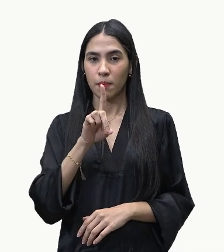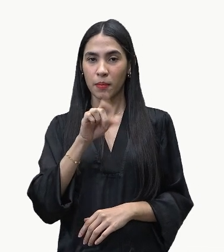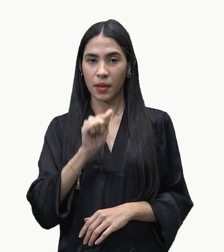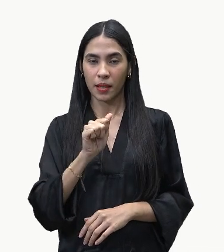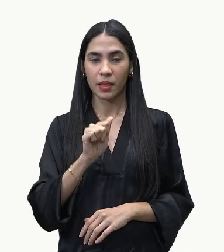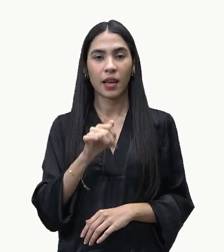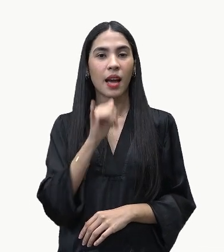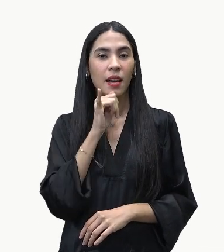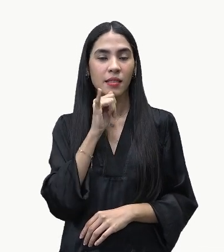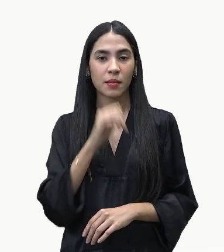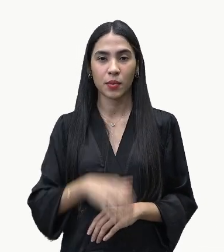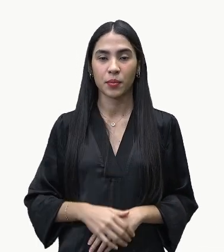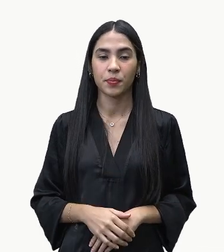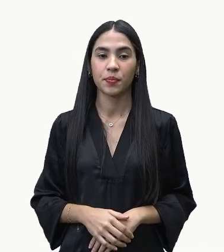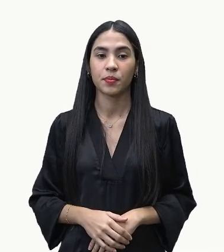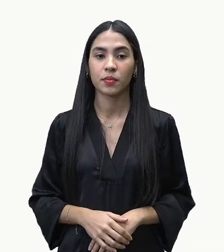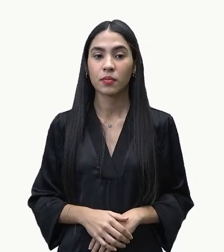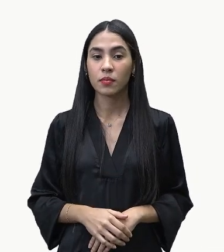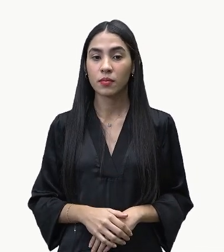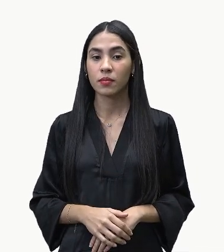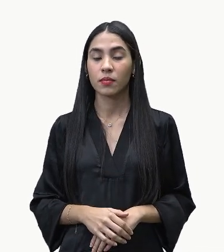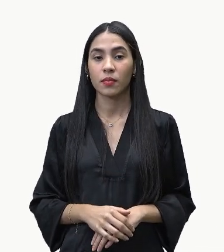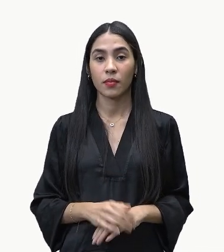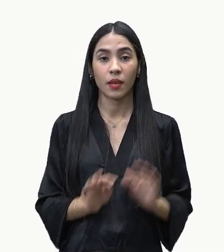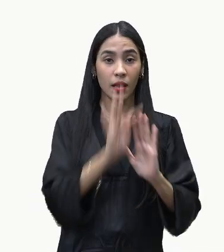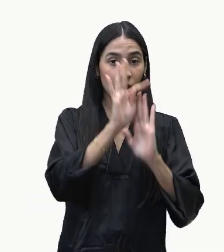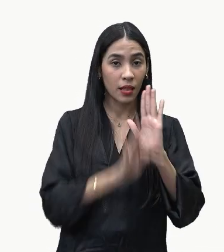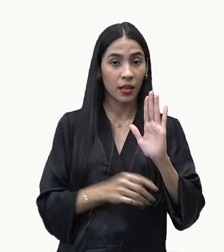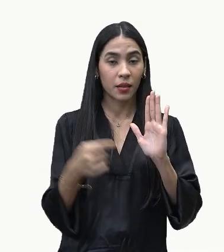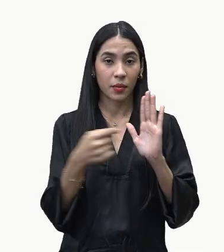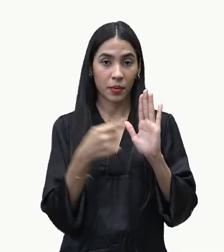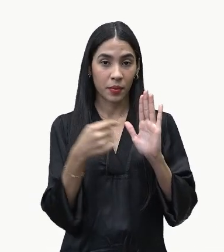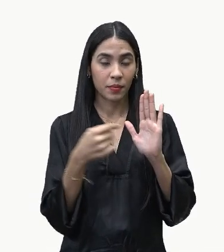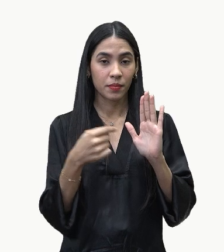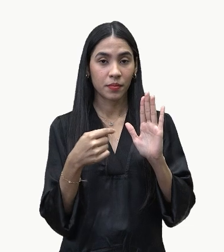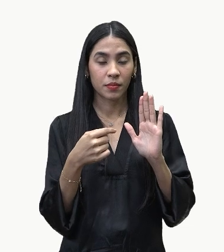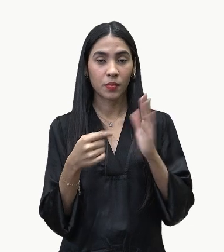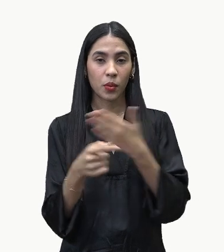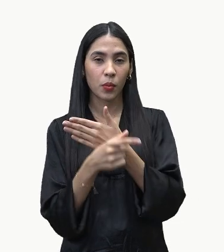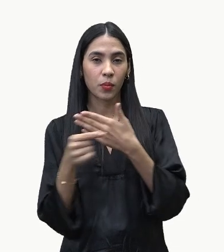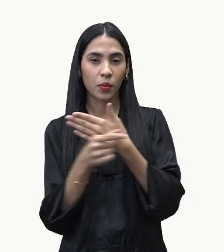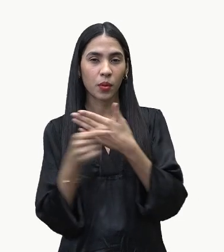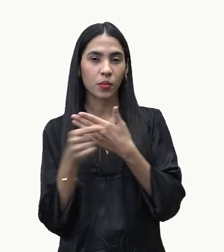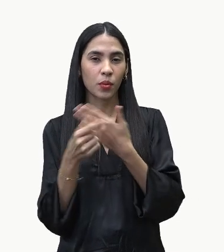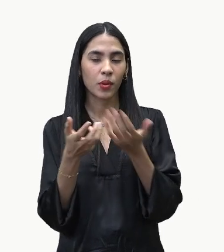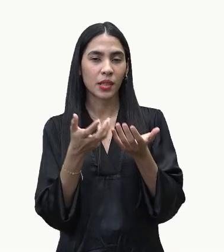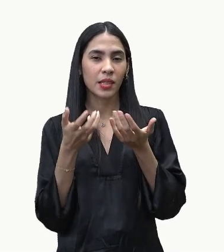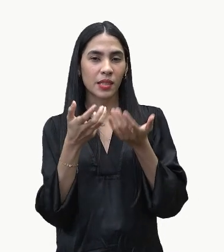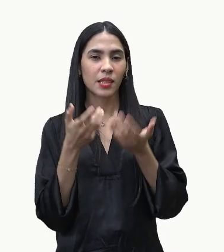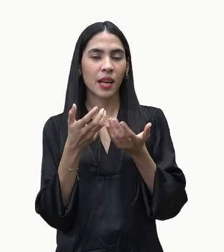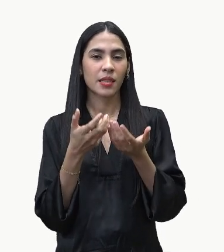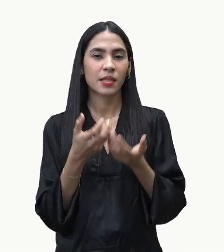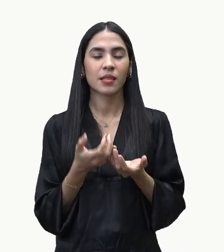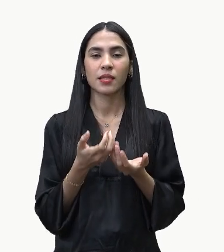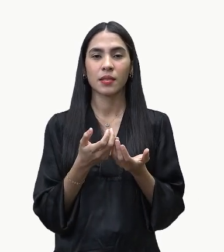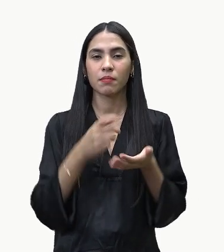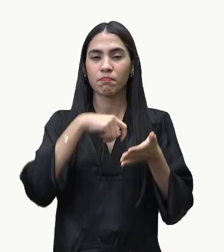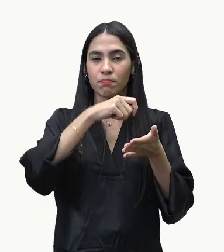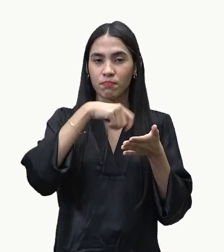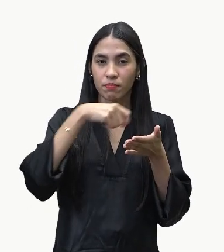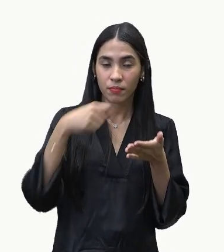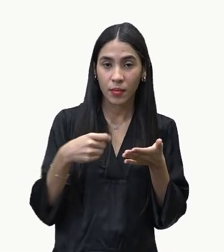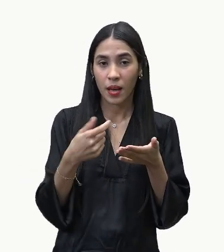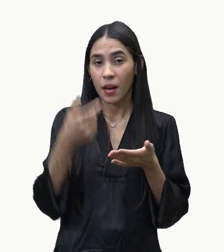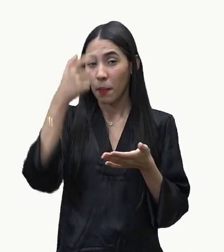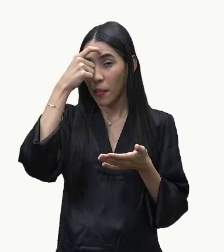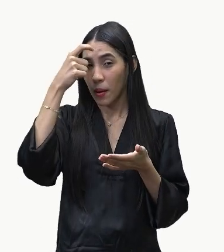se lá naquele texto o autor quisesse expressar aquele fluxo de